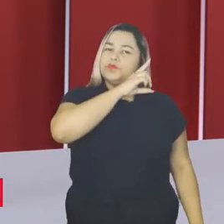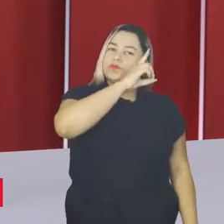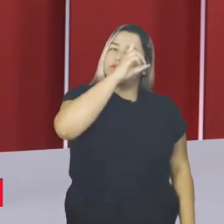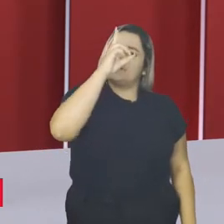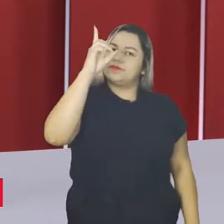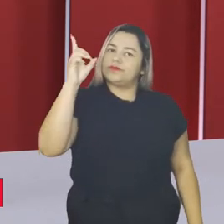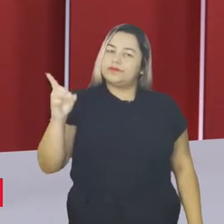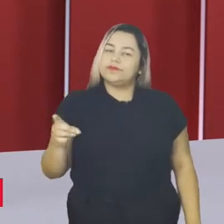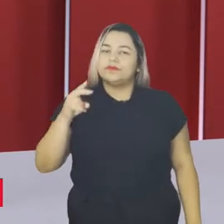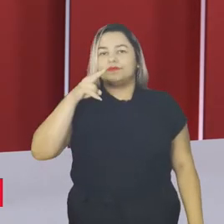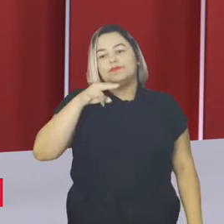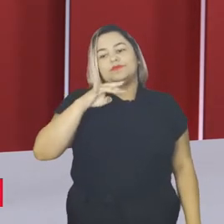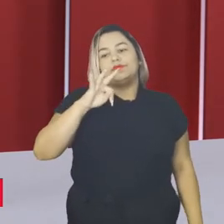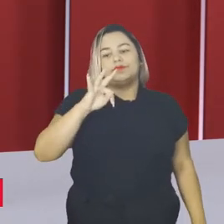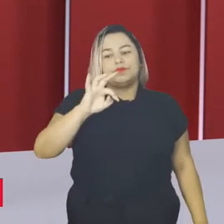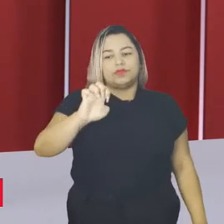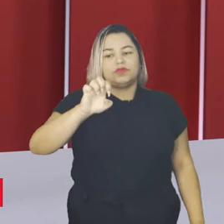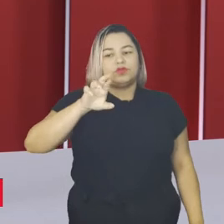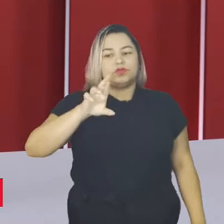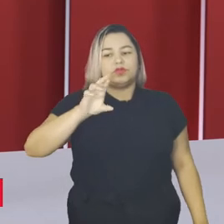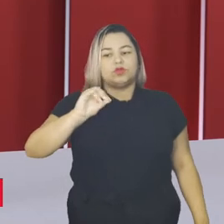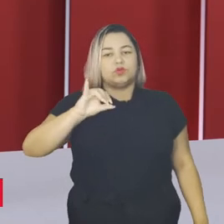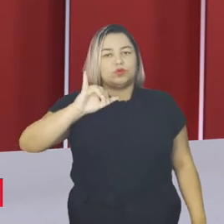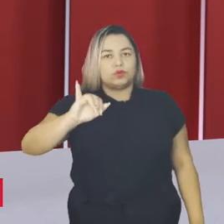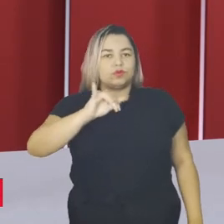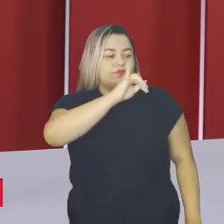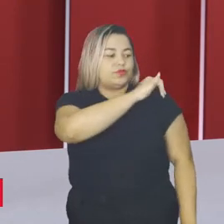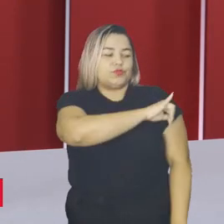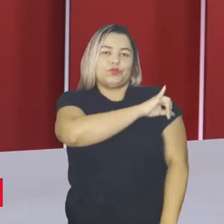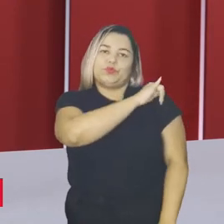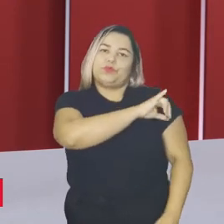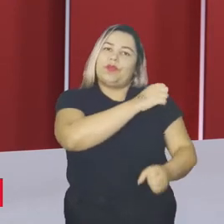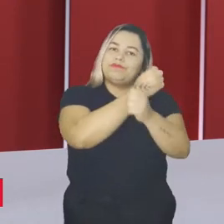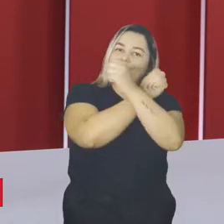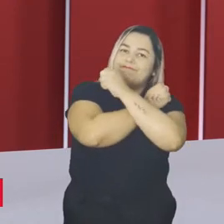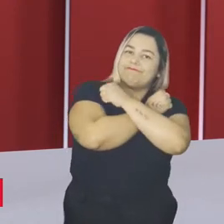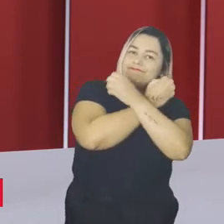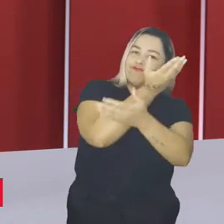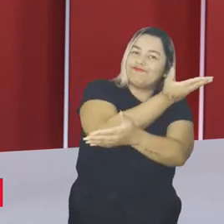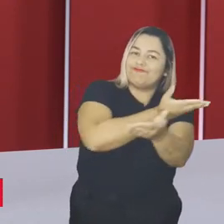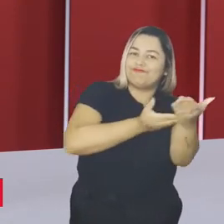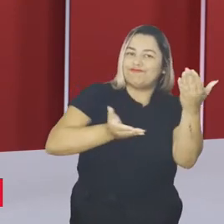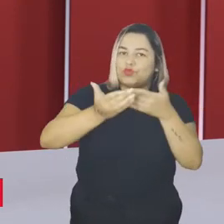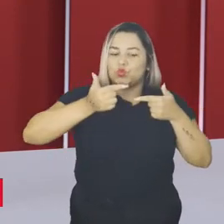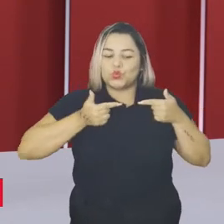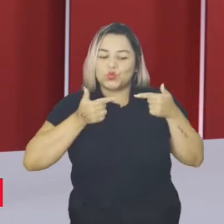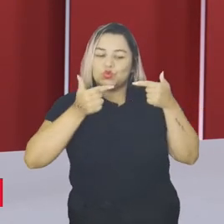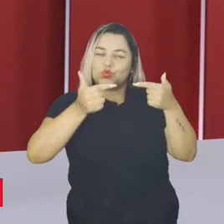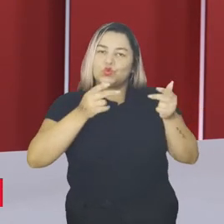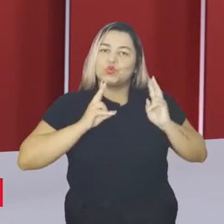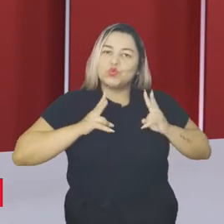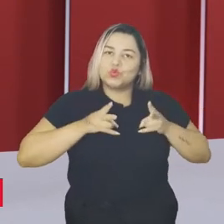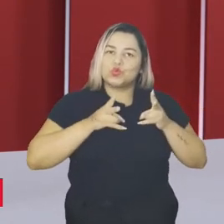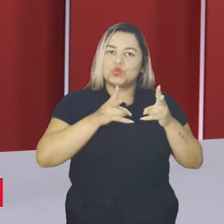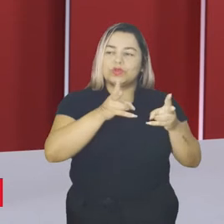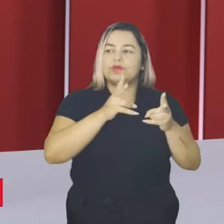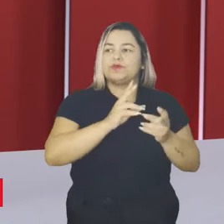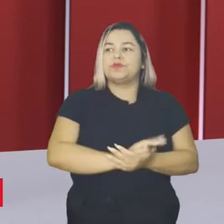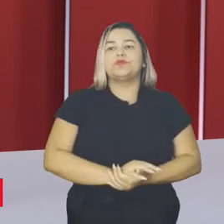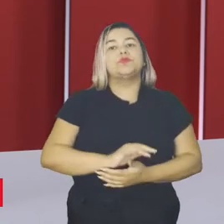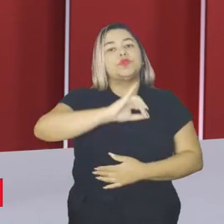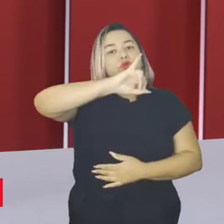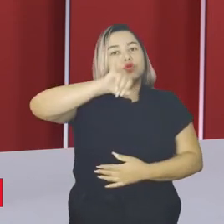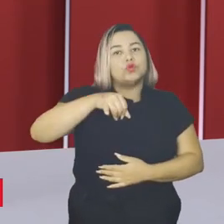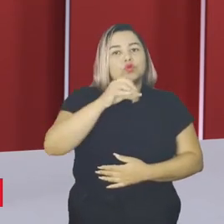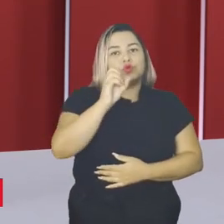que é lá de Niterói. Manda abraços fraternos e solidários de luta e resistência sempre. Joana